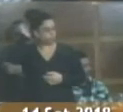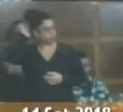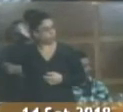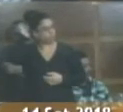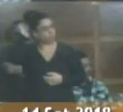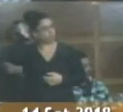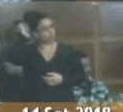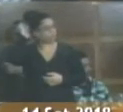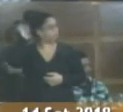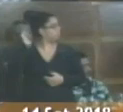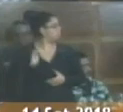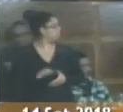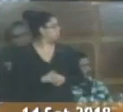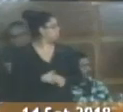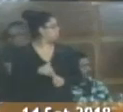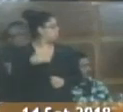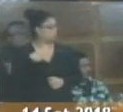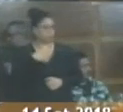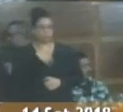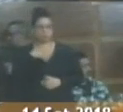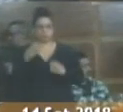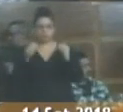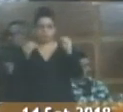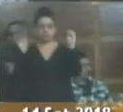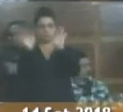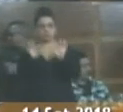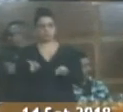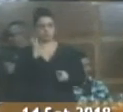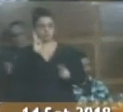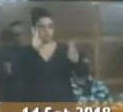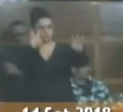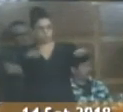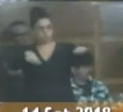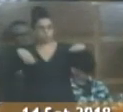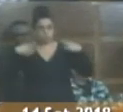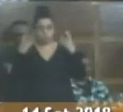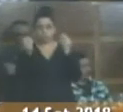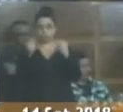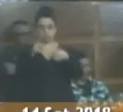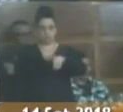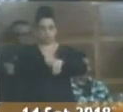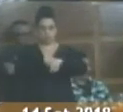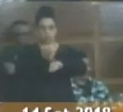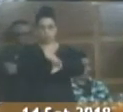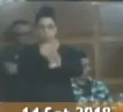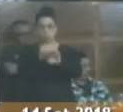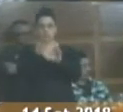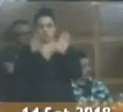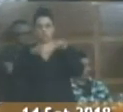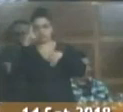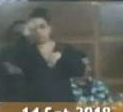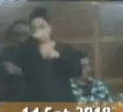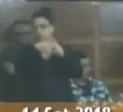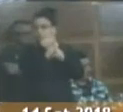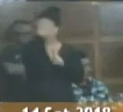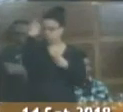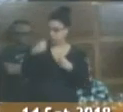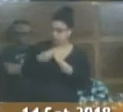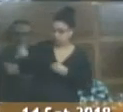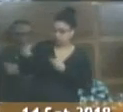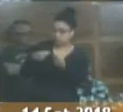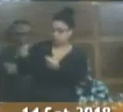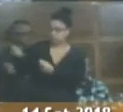eu fico muito feliz de ver essa audiência pública cheia até essa hora. É muito difícil, normalmente as pessoas vão esvaziando depois que